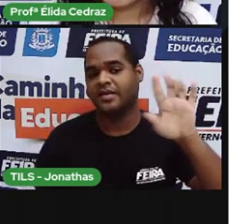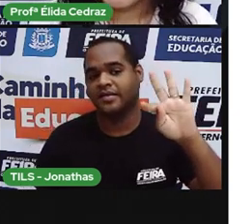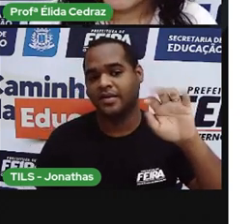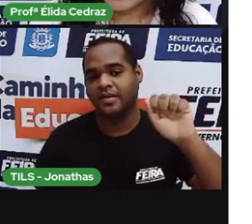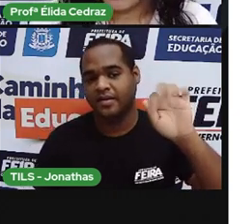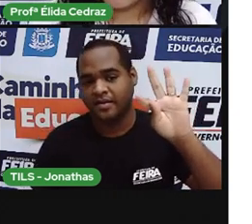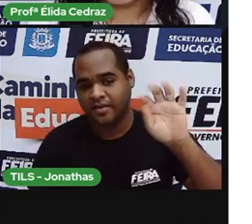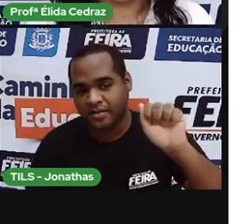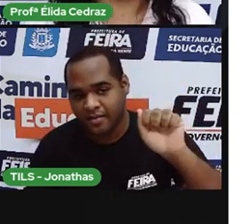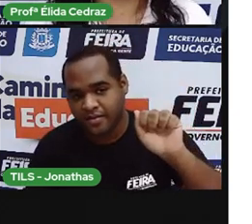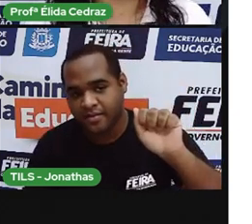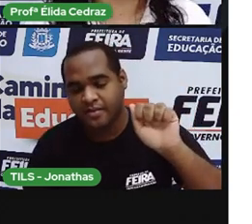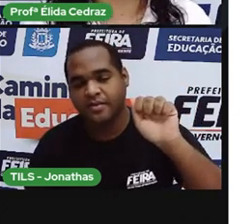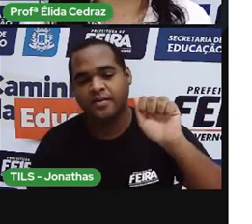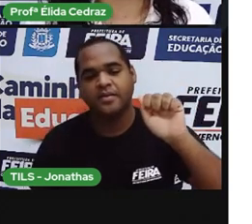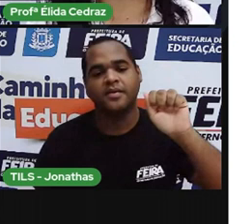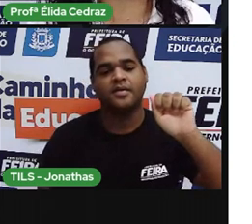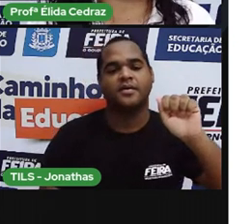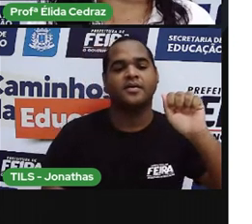Lata.